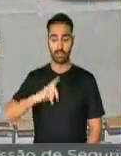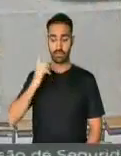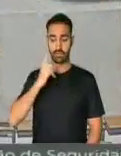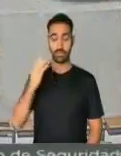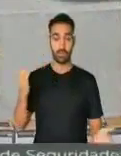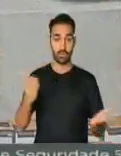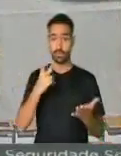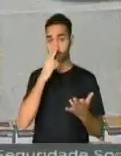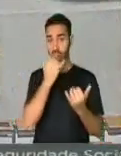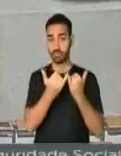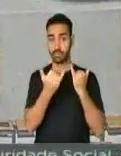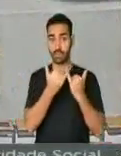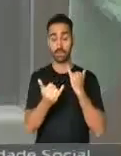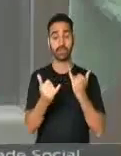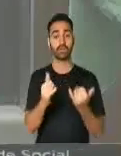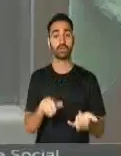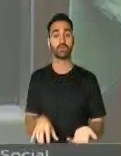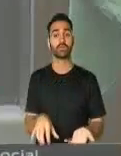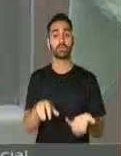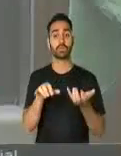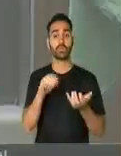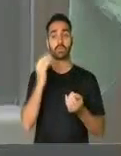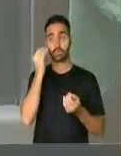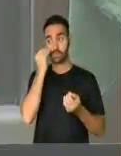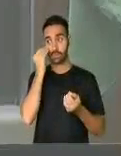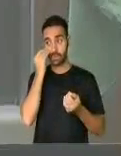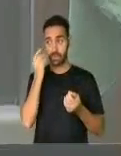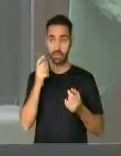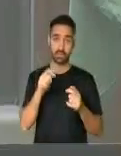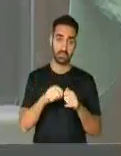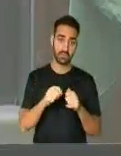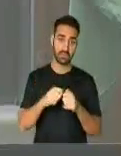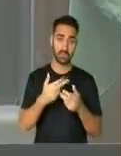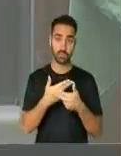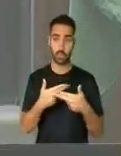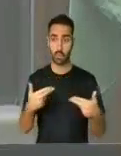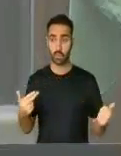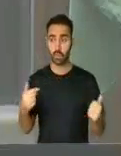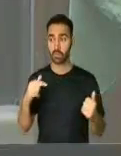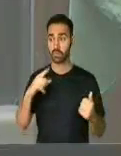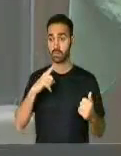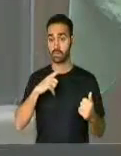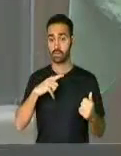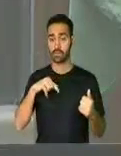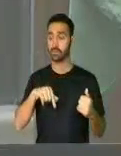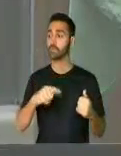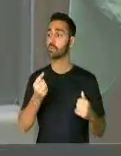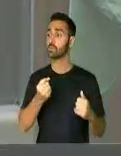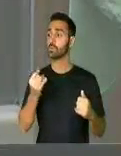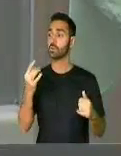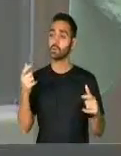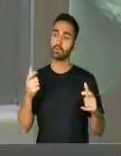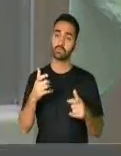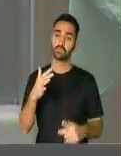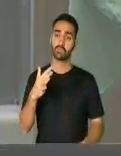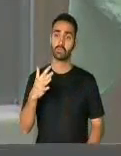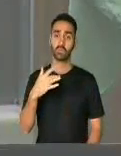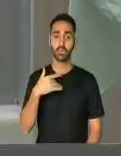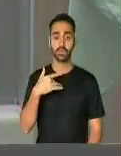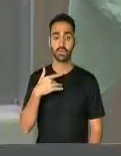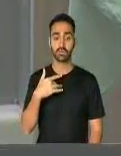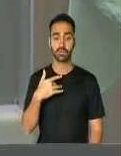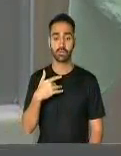parece que o congresso ainda tá tentando se movimentar aqui a câmara dos deputados a gente encontra com quum razoável para quem